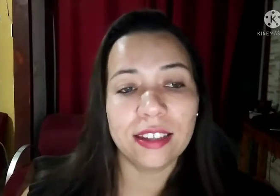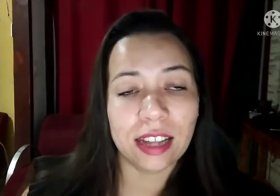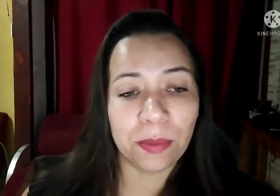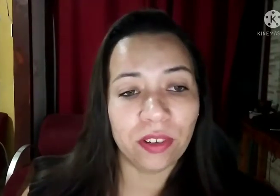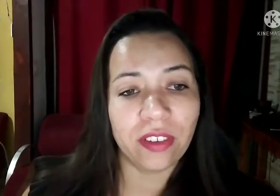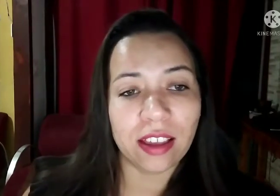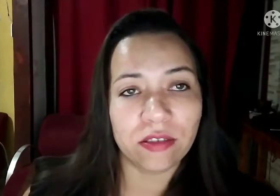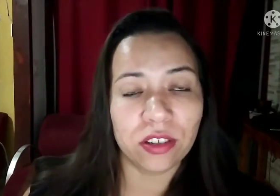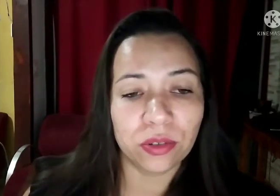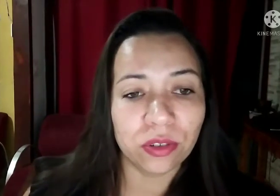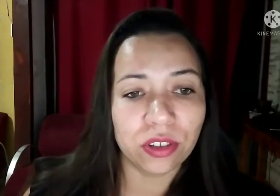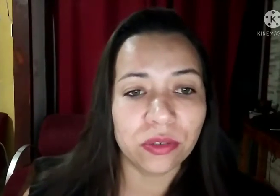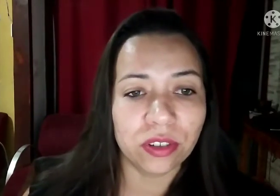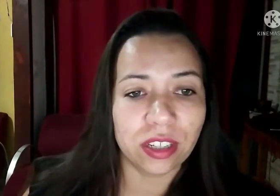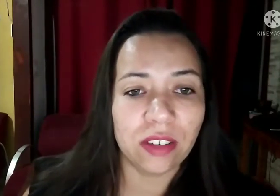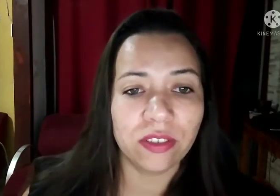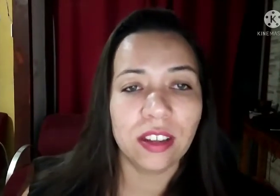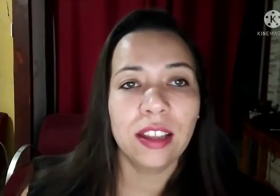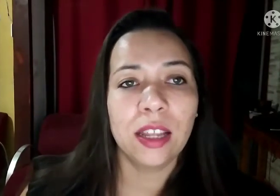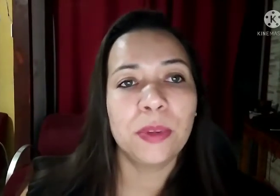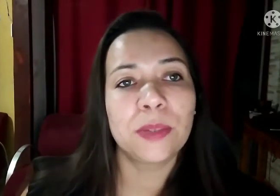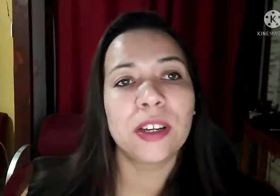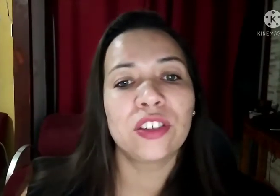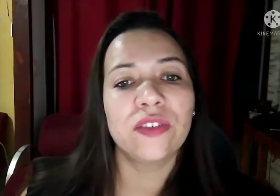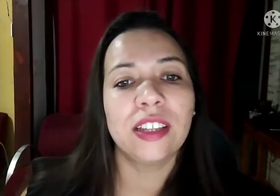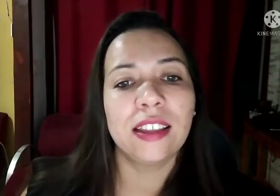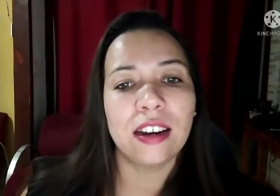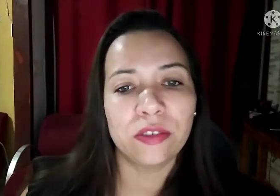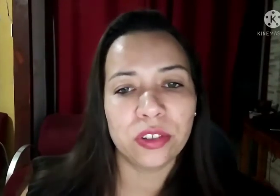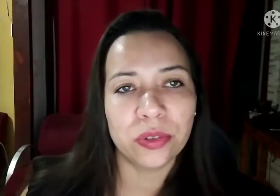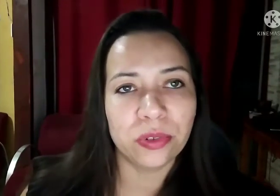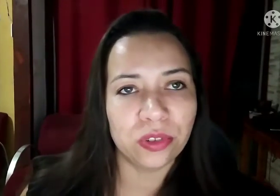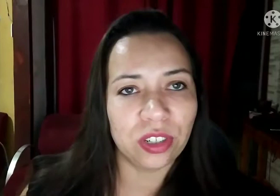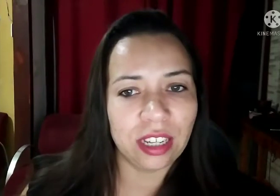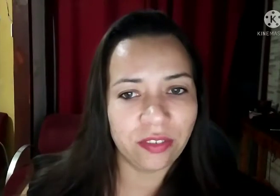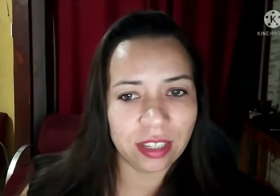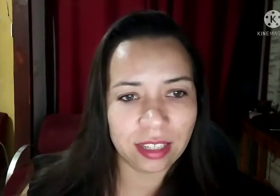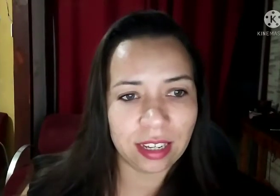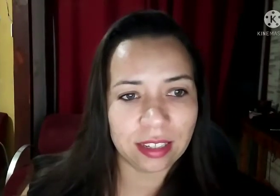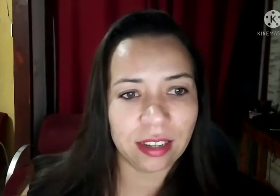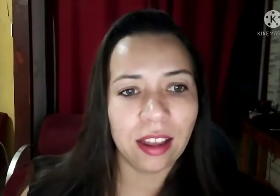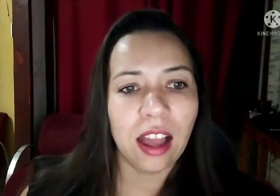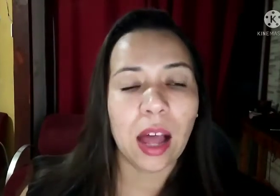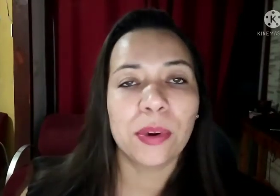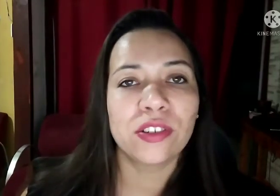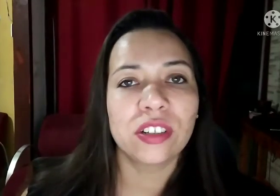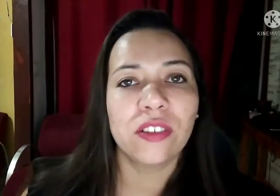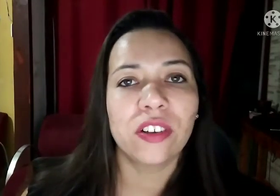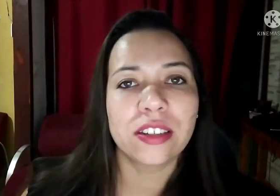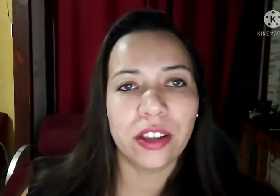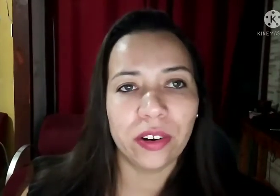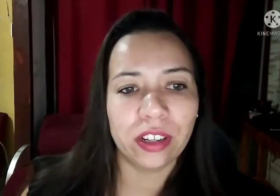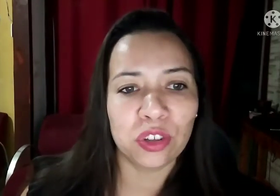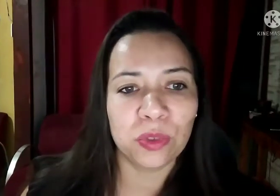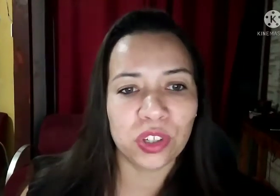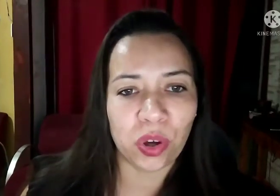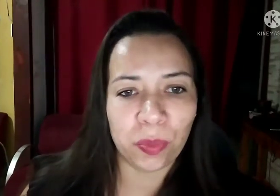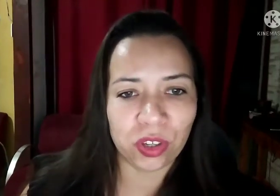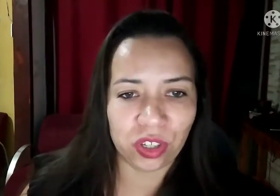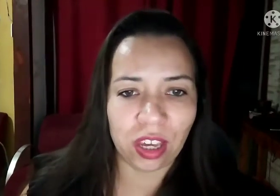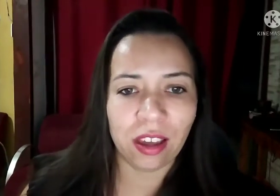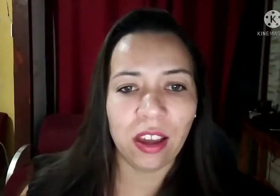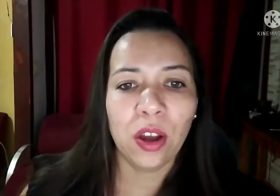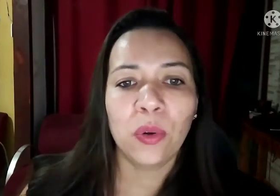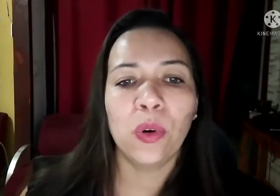é analisar pelo viés dos estudos discursivos a perspectiva da análise do discurso de linha francesa, a partir da voz teórica de